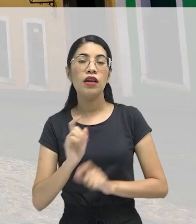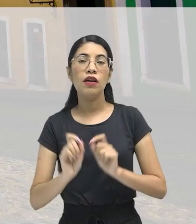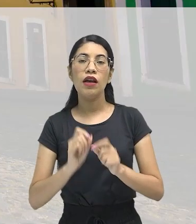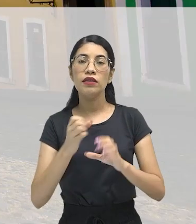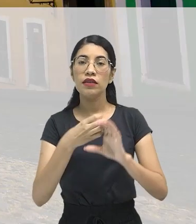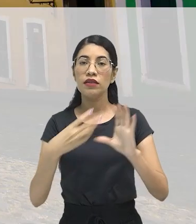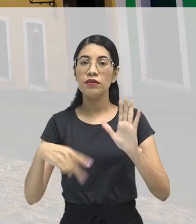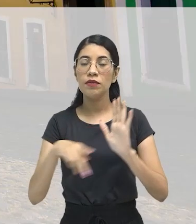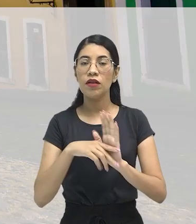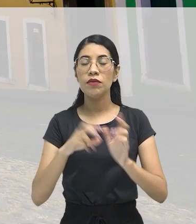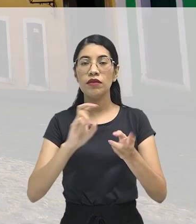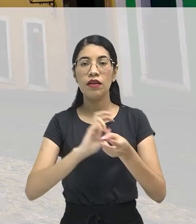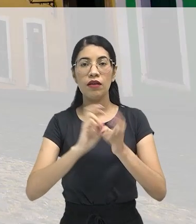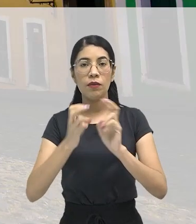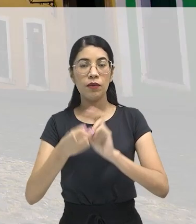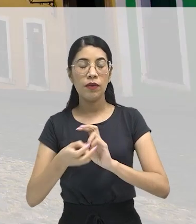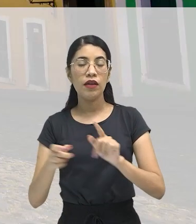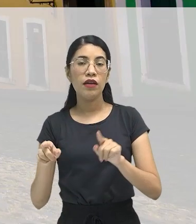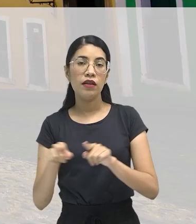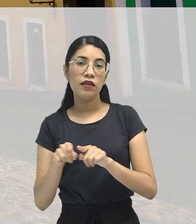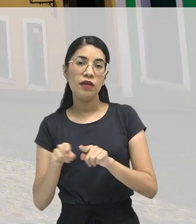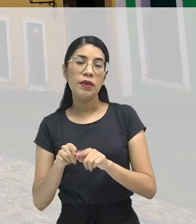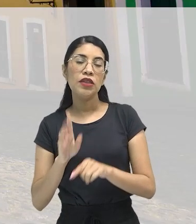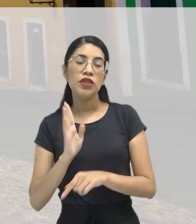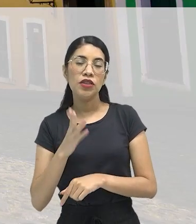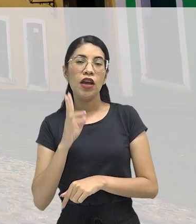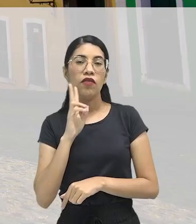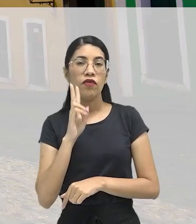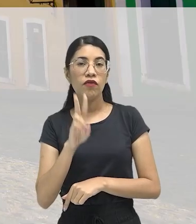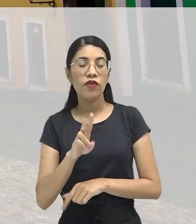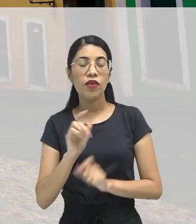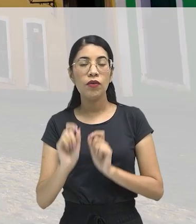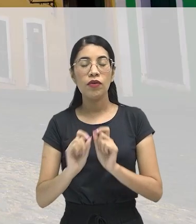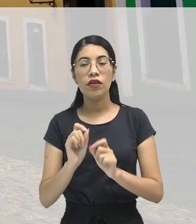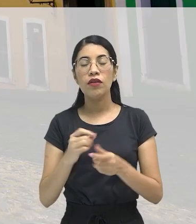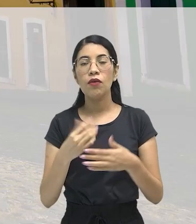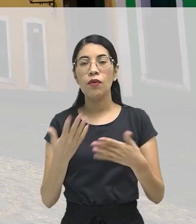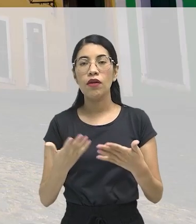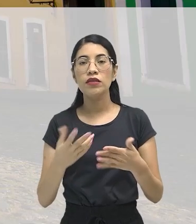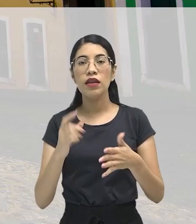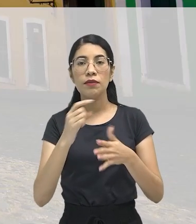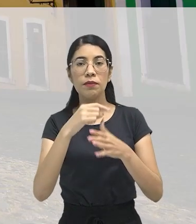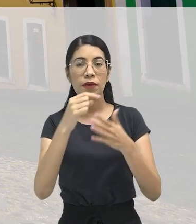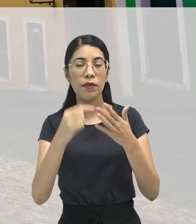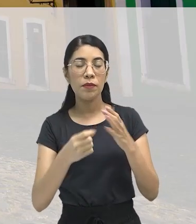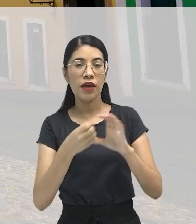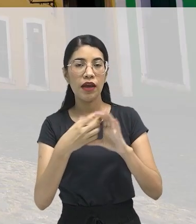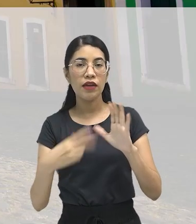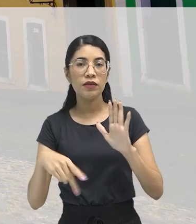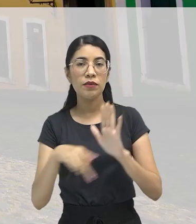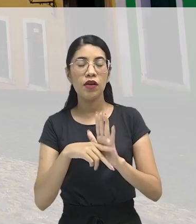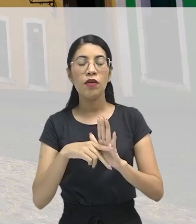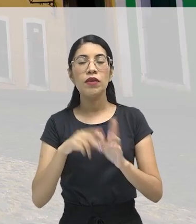pouquinho das características, a gente já viu aí quais são as características que levam a capoeira para